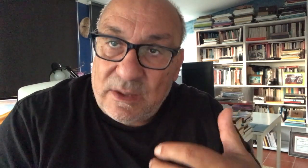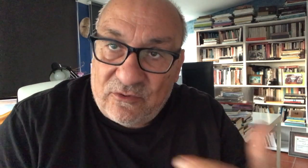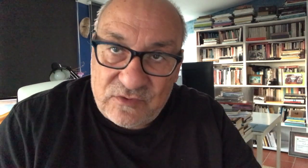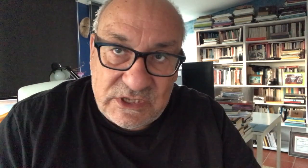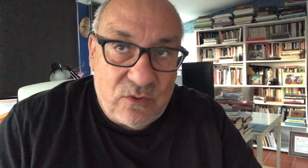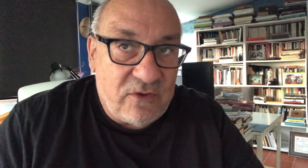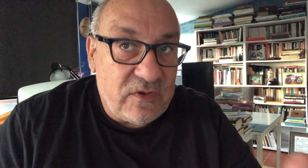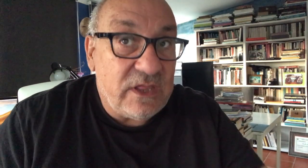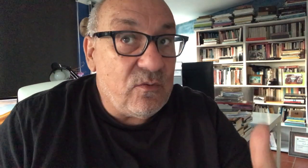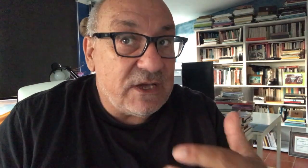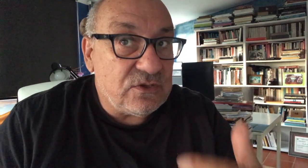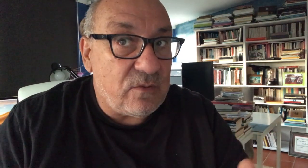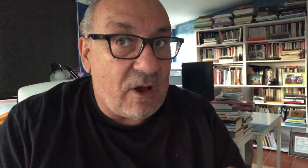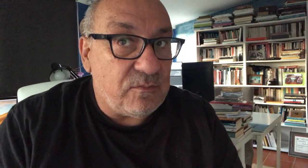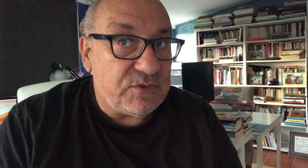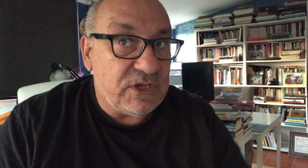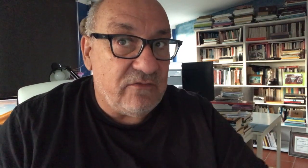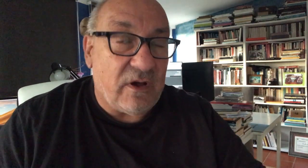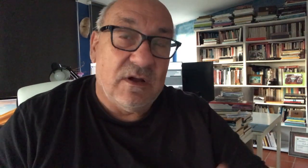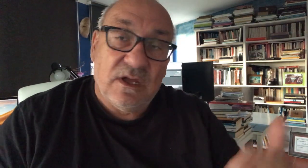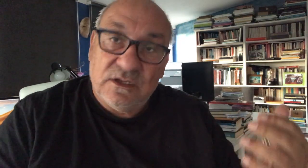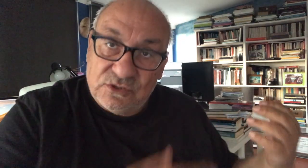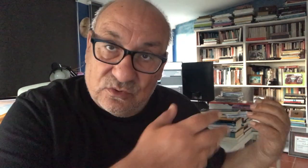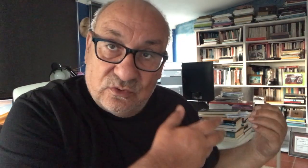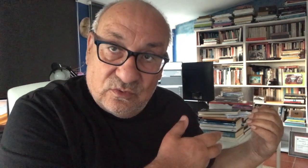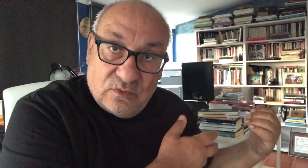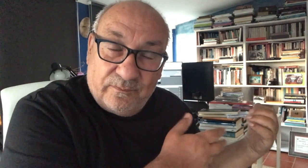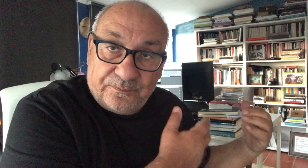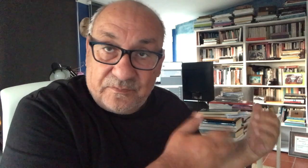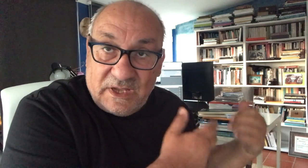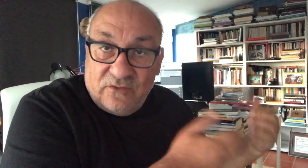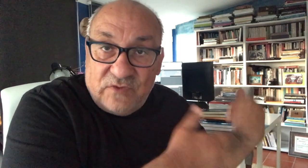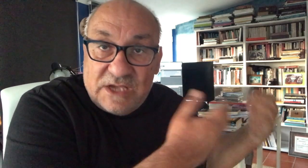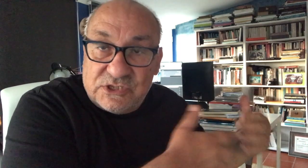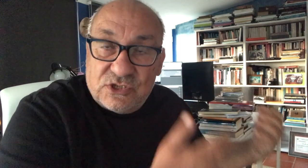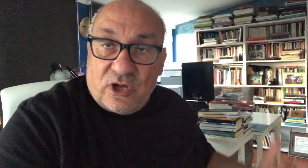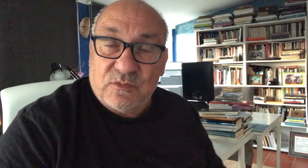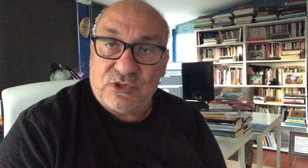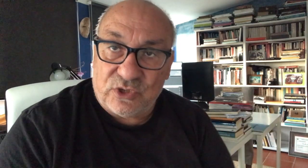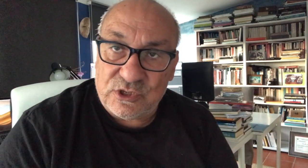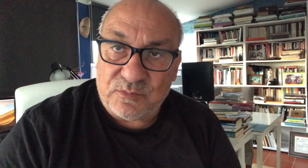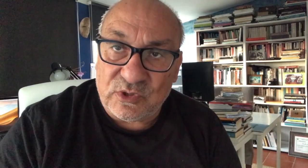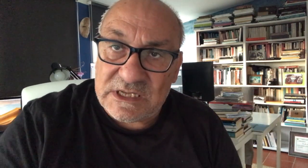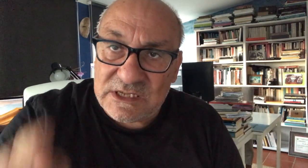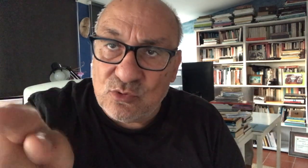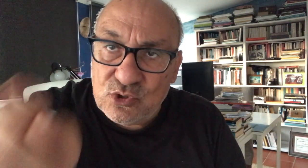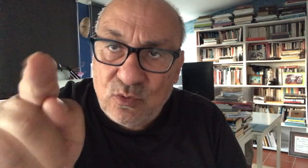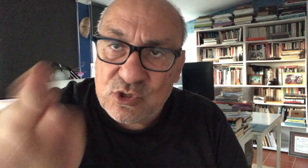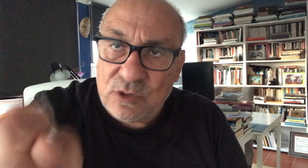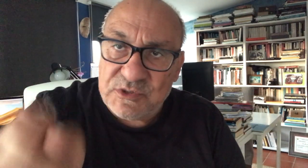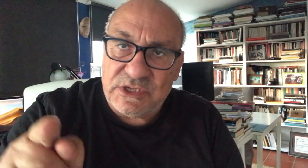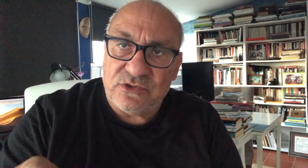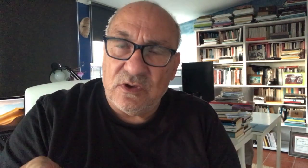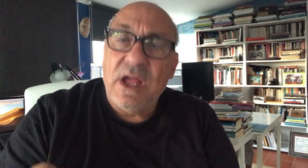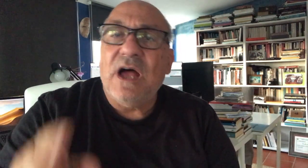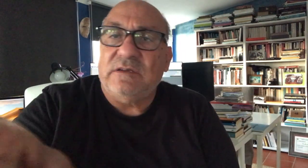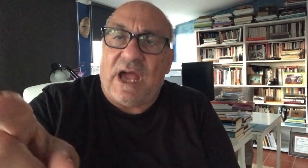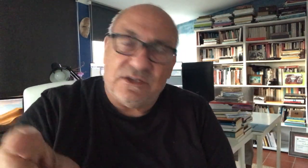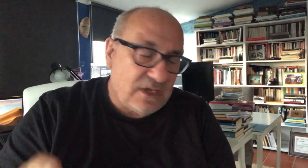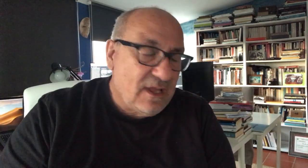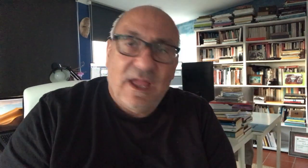Agora, se é para fazer uma vida o mais normal possível, segundo, enfim, estas normas todas de proteção, os números são